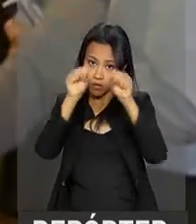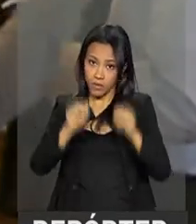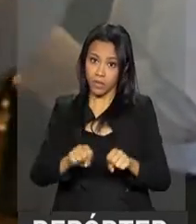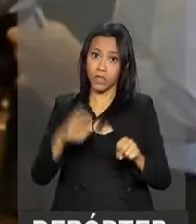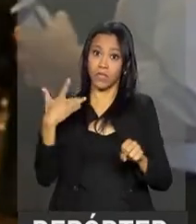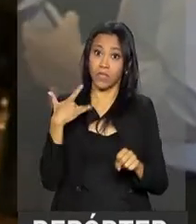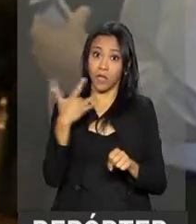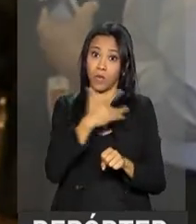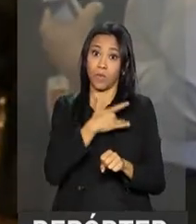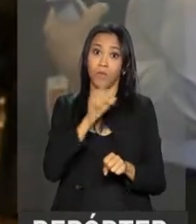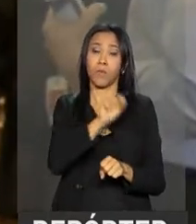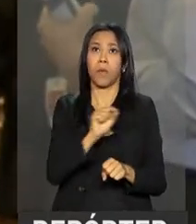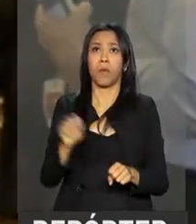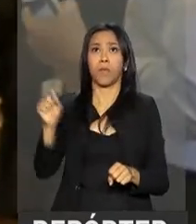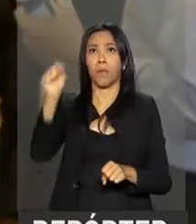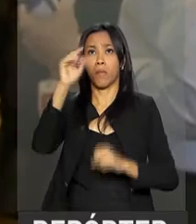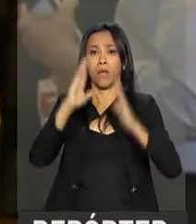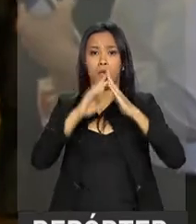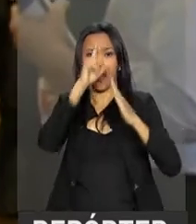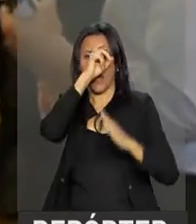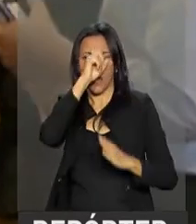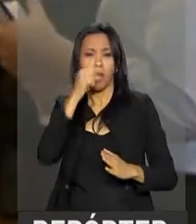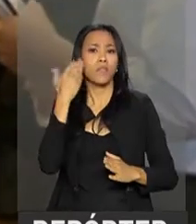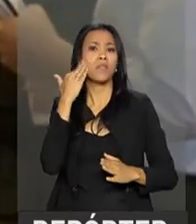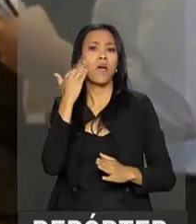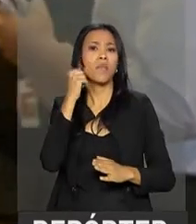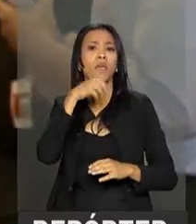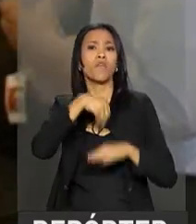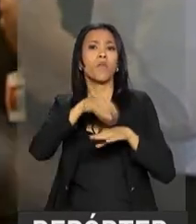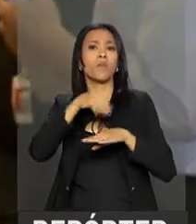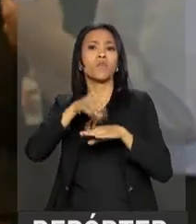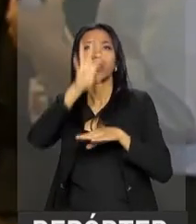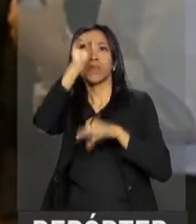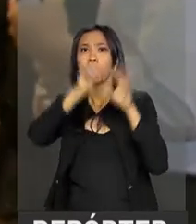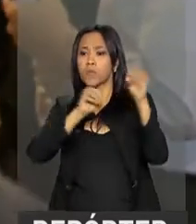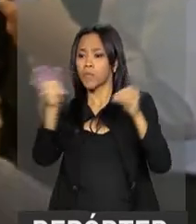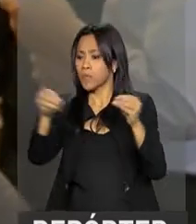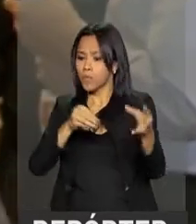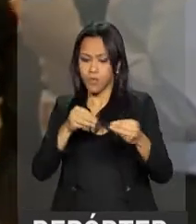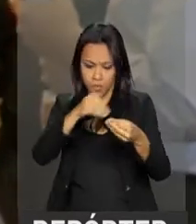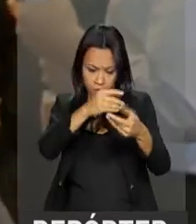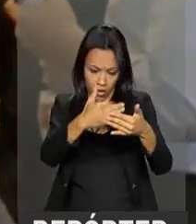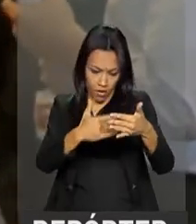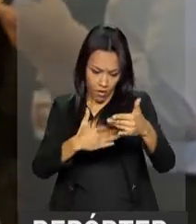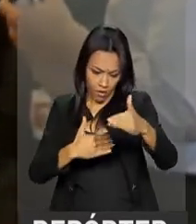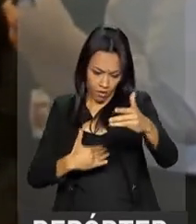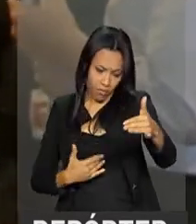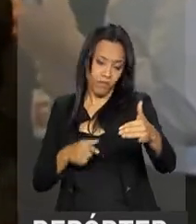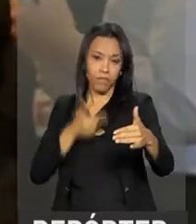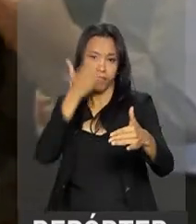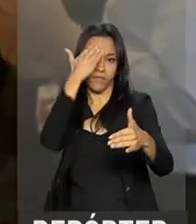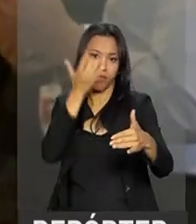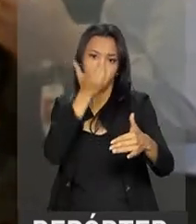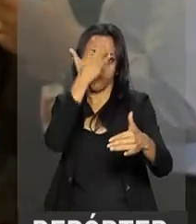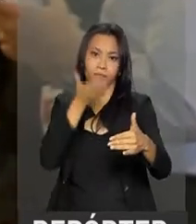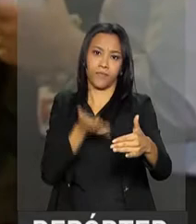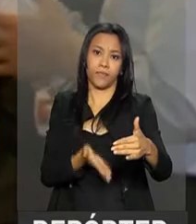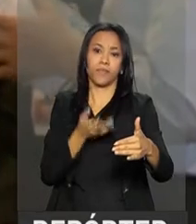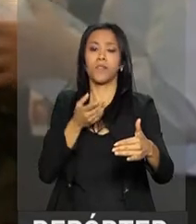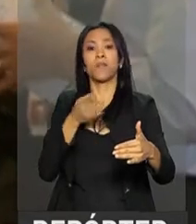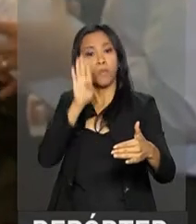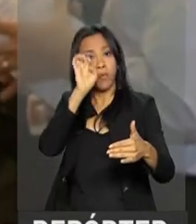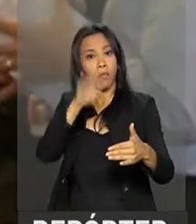saúde digital, de modo que eu possa conectar todas as pontas e para ter informação, não só para o bem